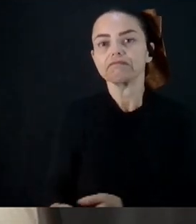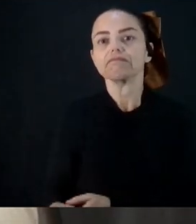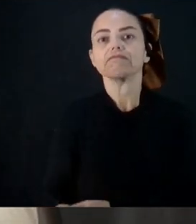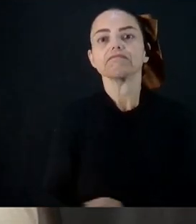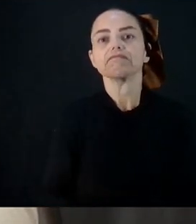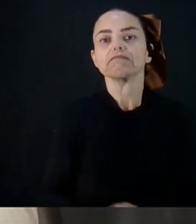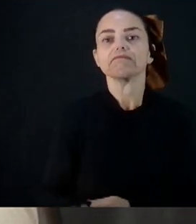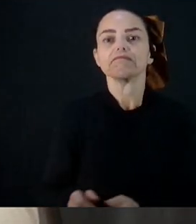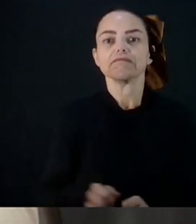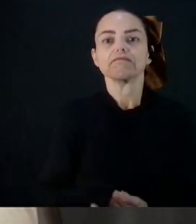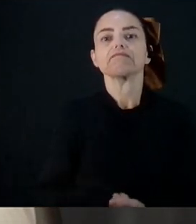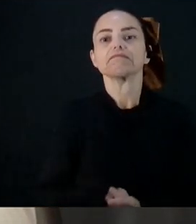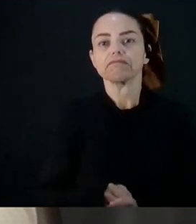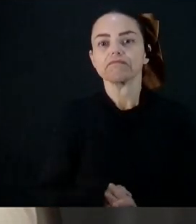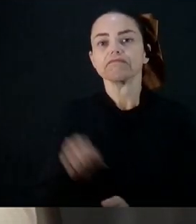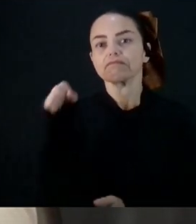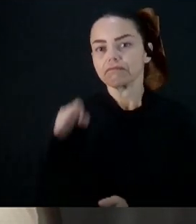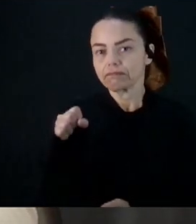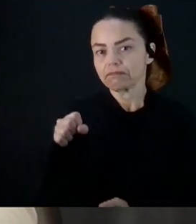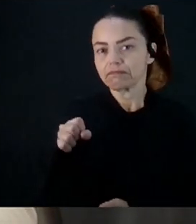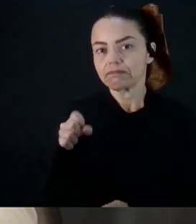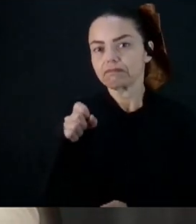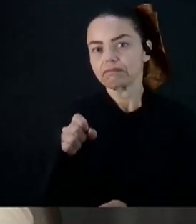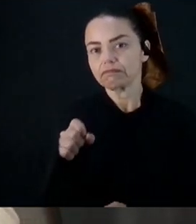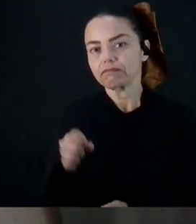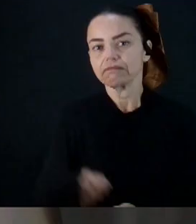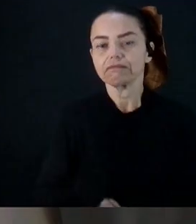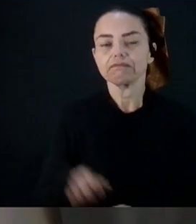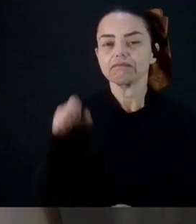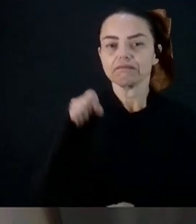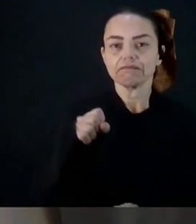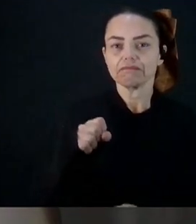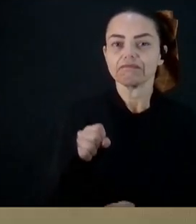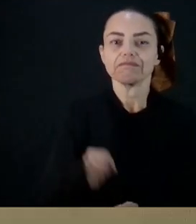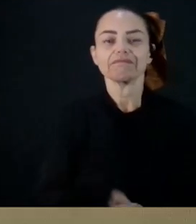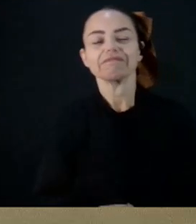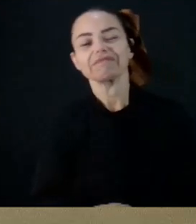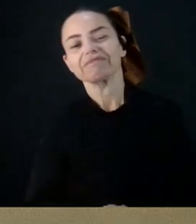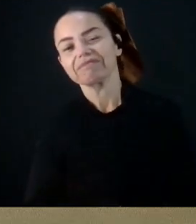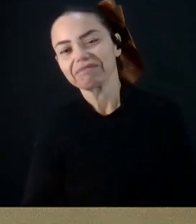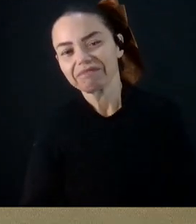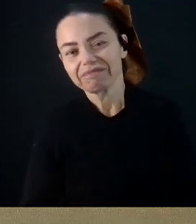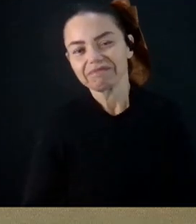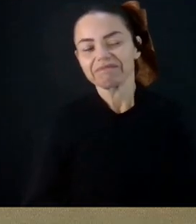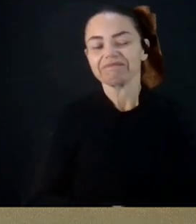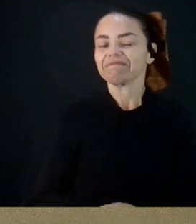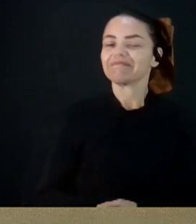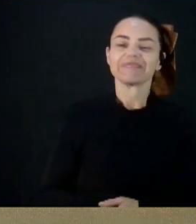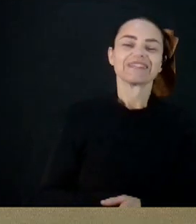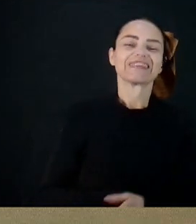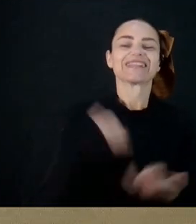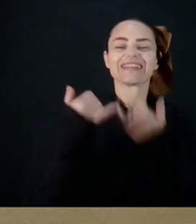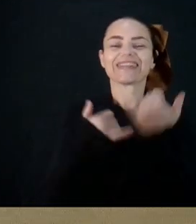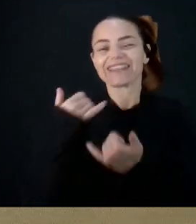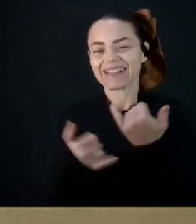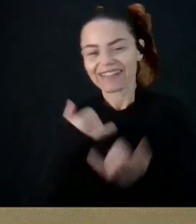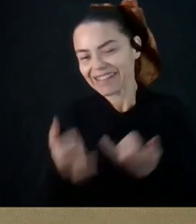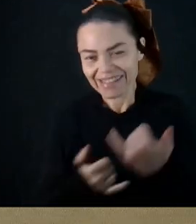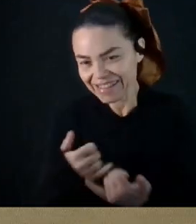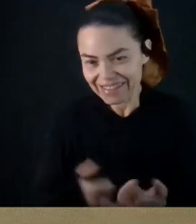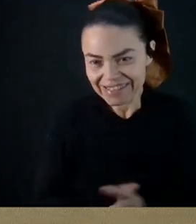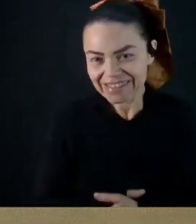S, de quê? Segmento? Sabedoria? Não! Segura essa